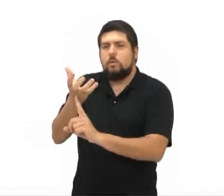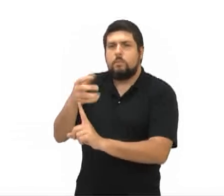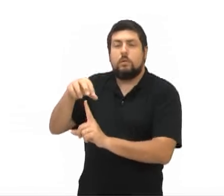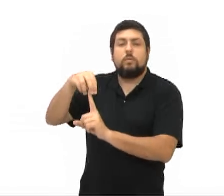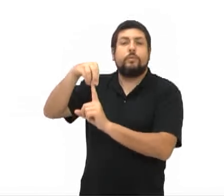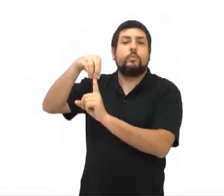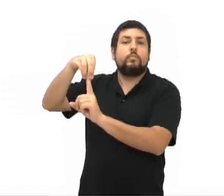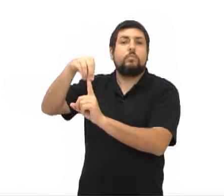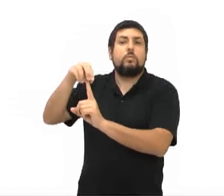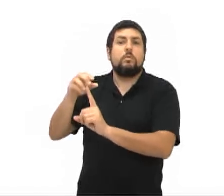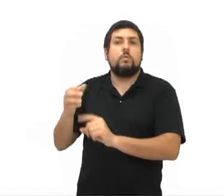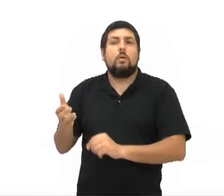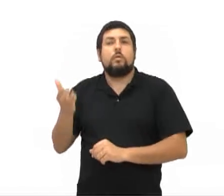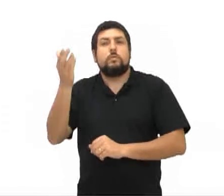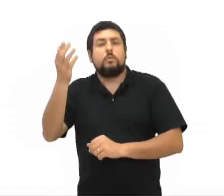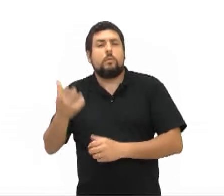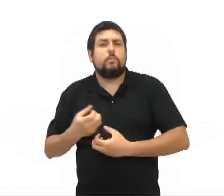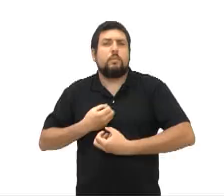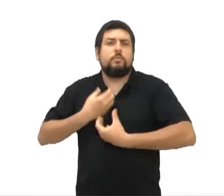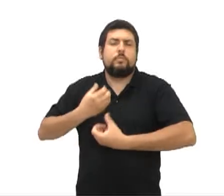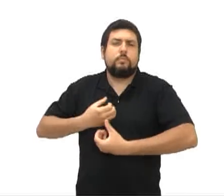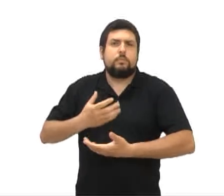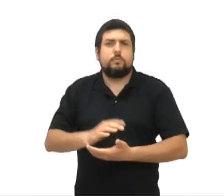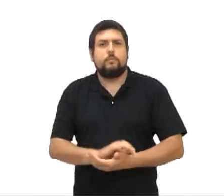para contar a história, né?